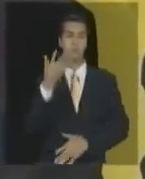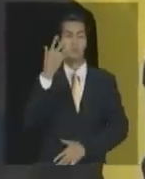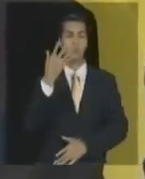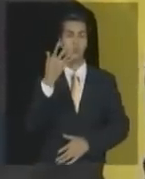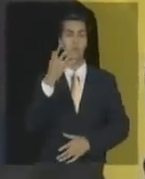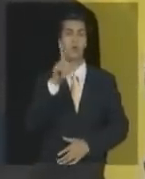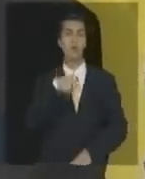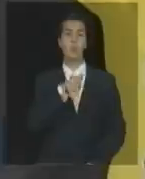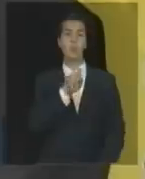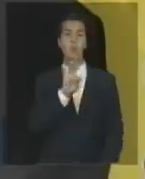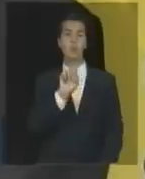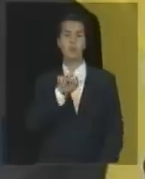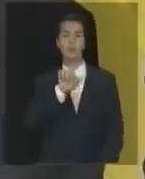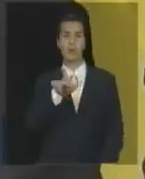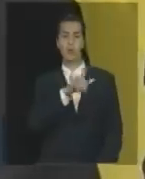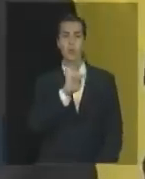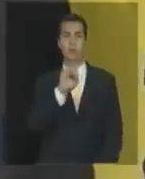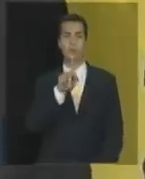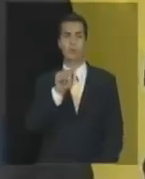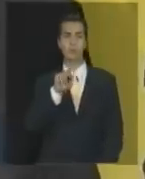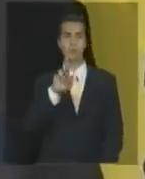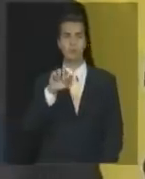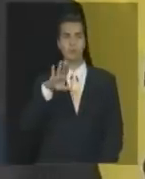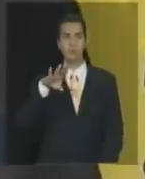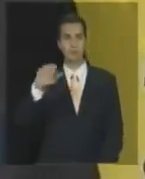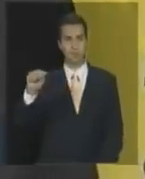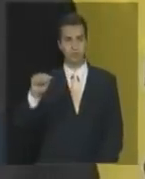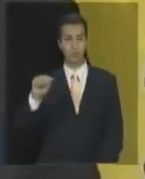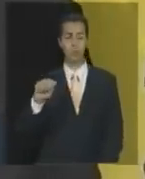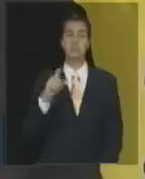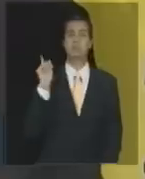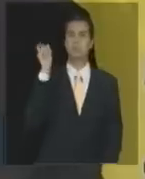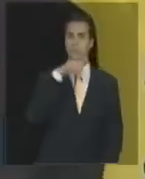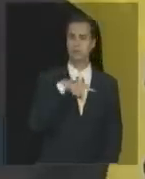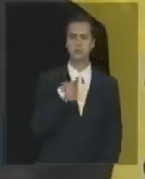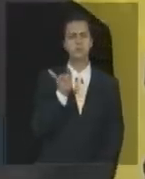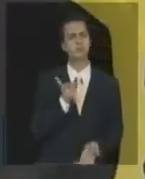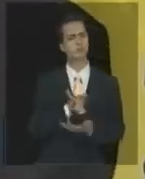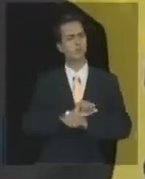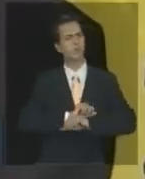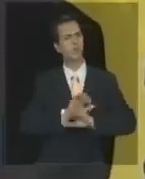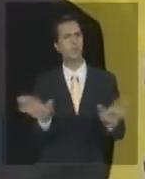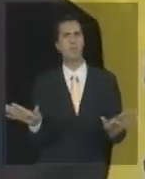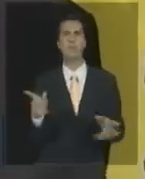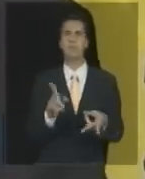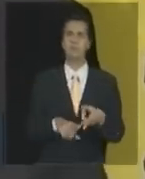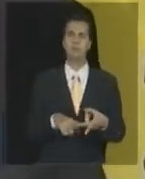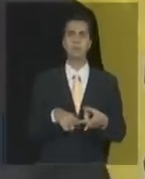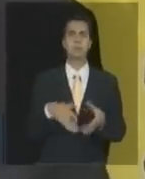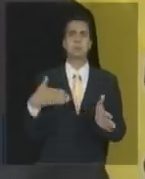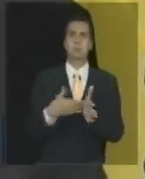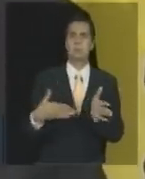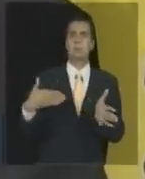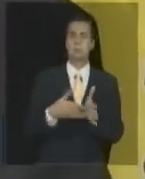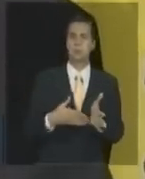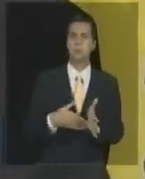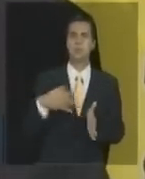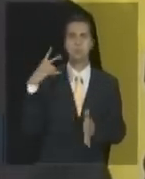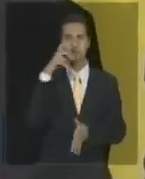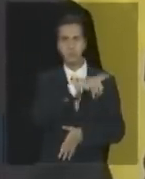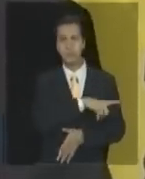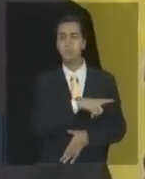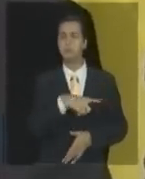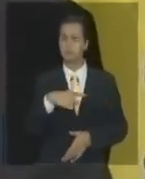transparência. Tivemos dificuldades? Claro. Encontramos resistência? Óbvio. E agora também, nessa